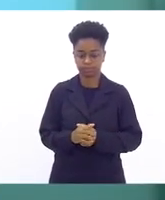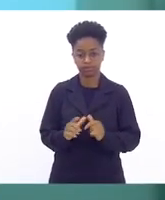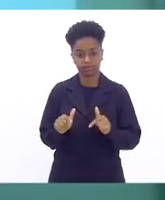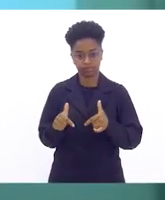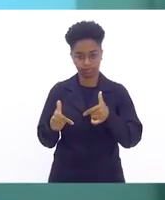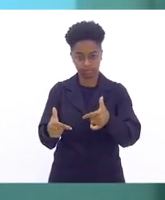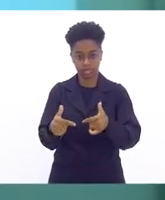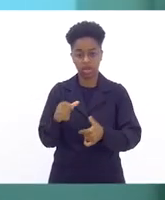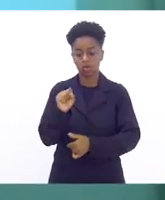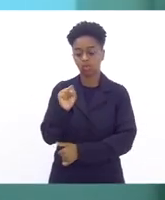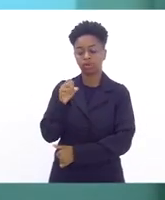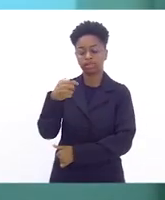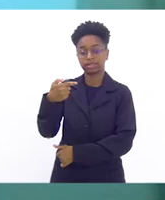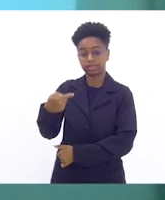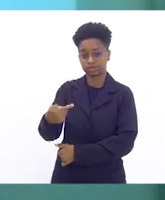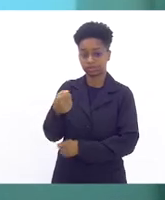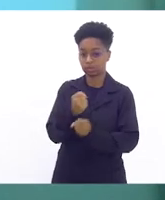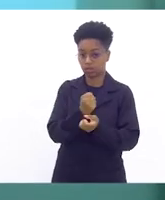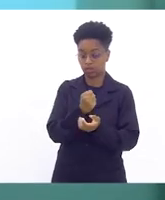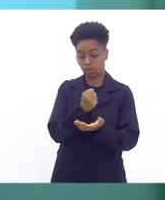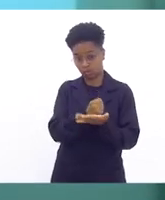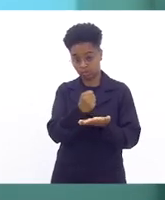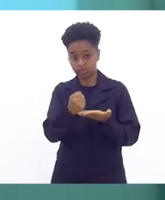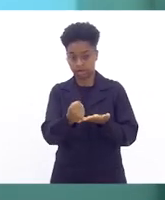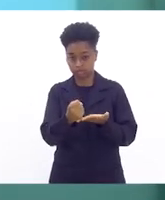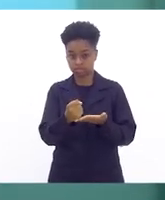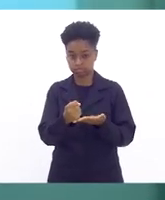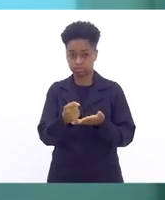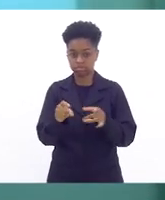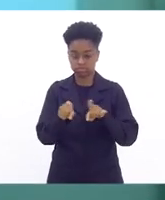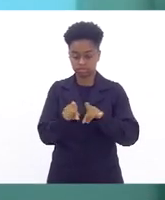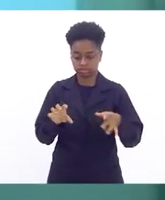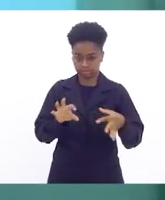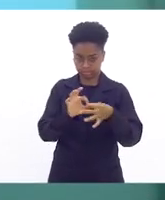unidades 87 contratos em operação temos